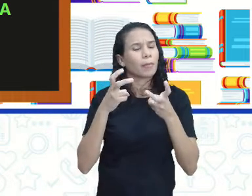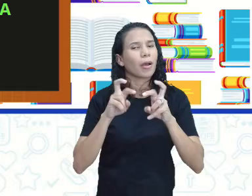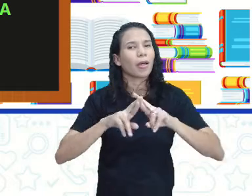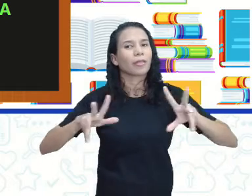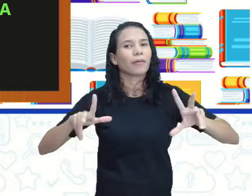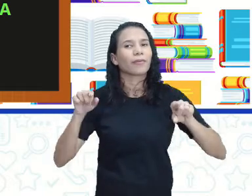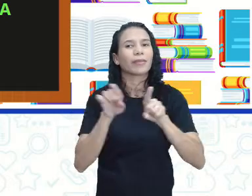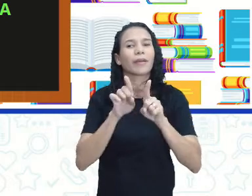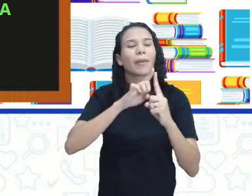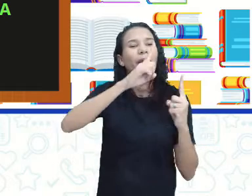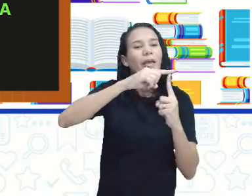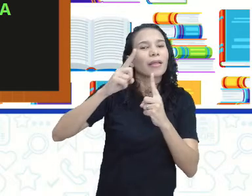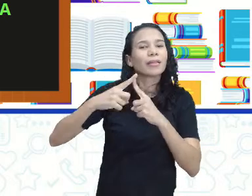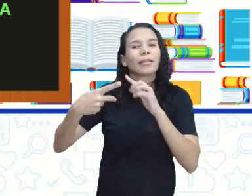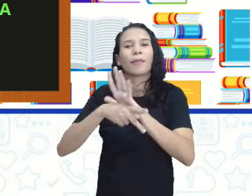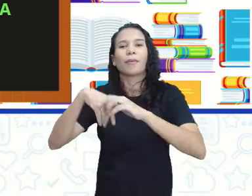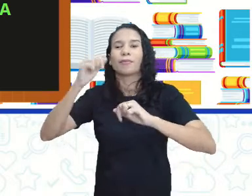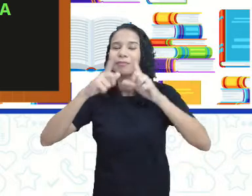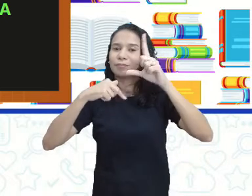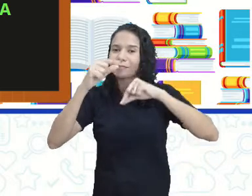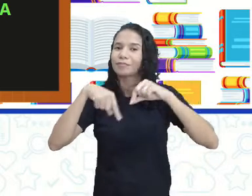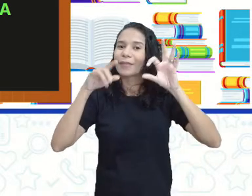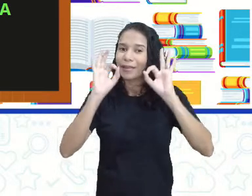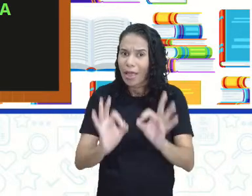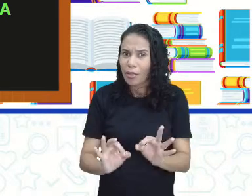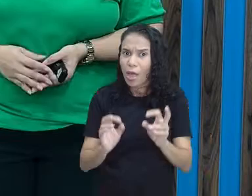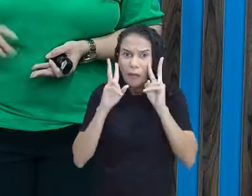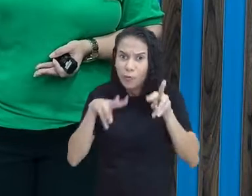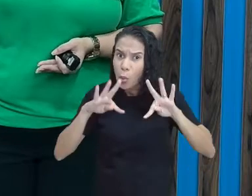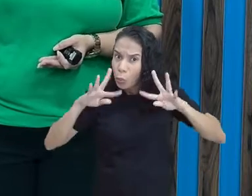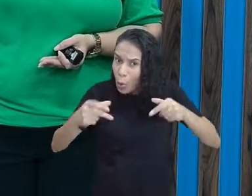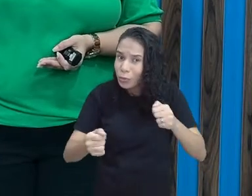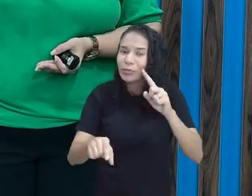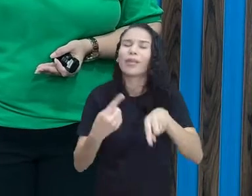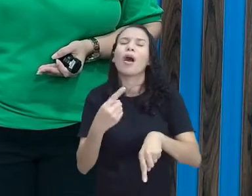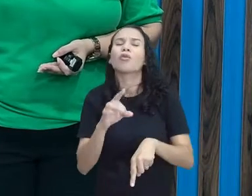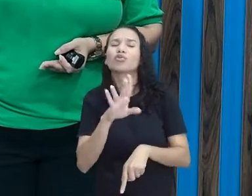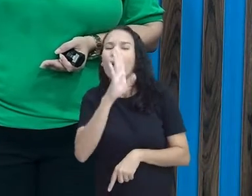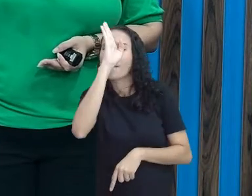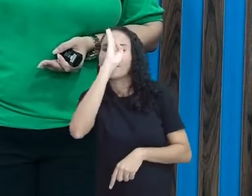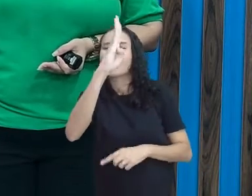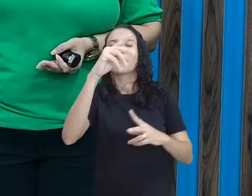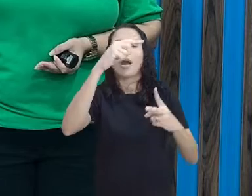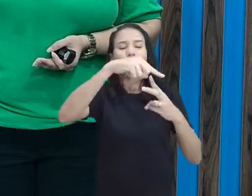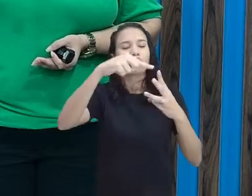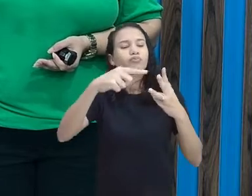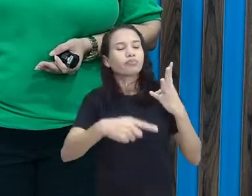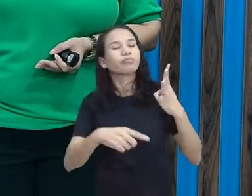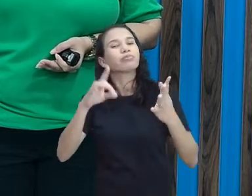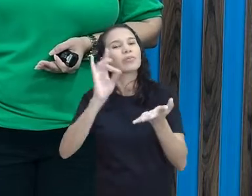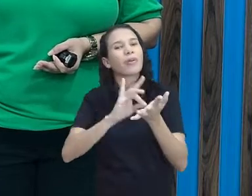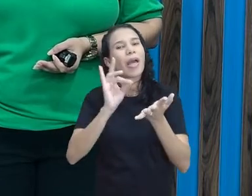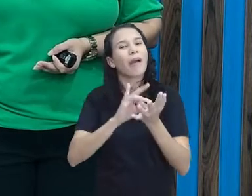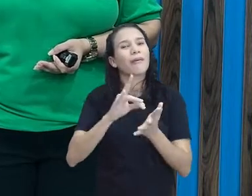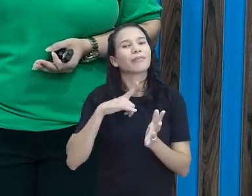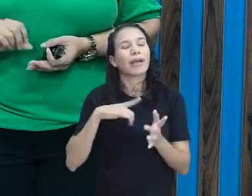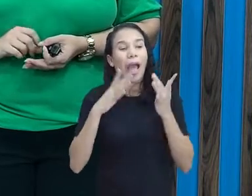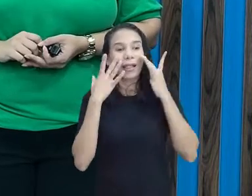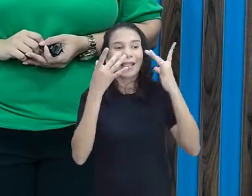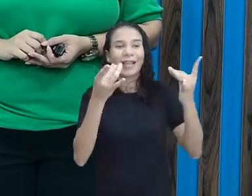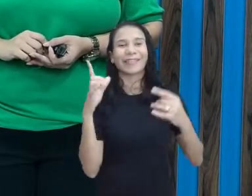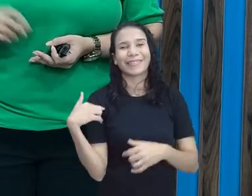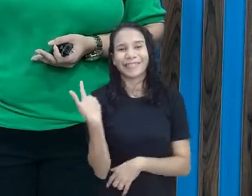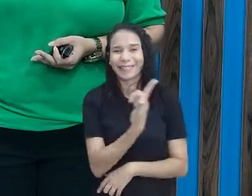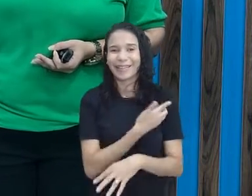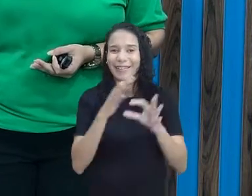e outro e os tipos de estrelas. Não vimos todos os tipos, mas vimos algumas que são assim que chamam mais a atenção